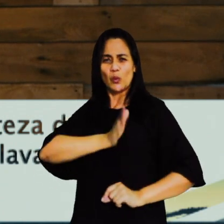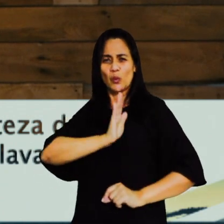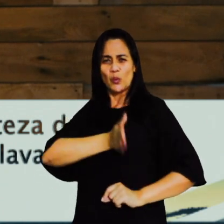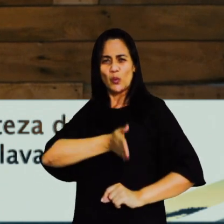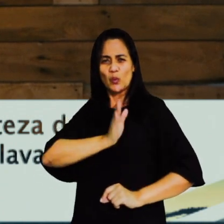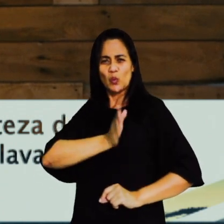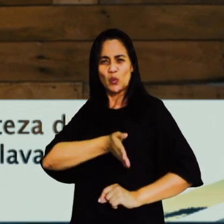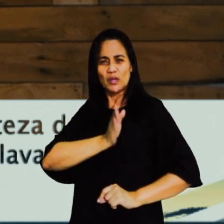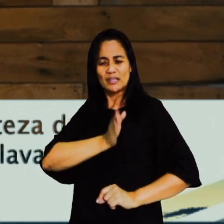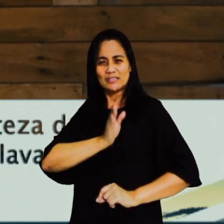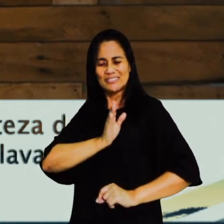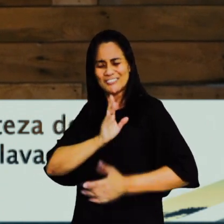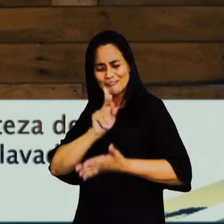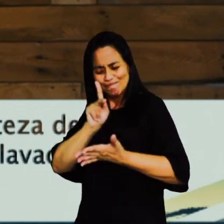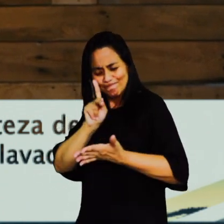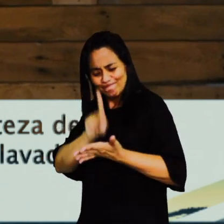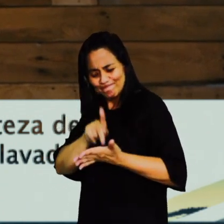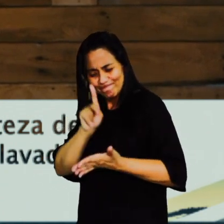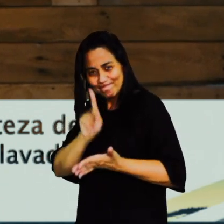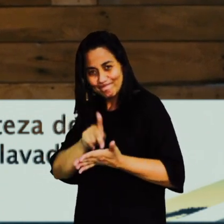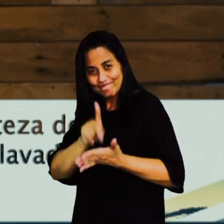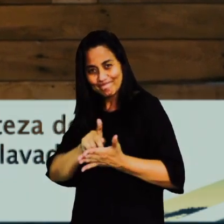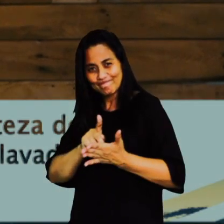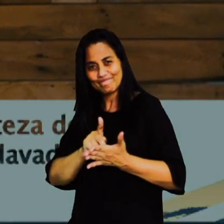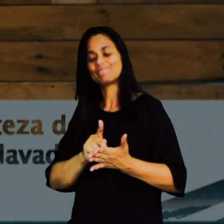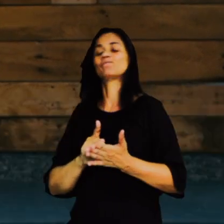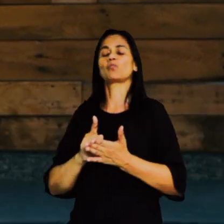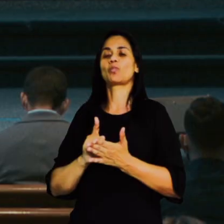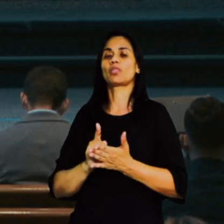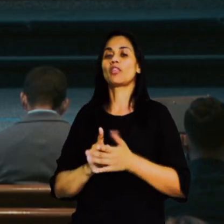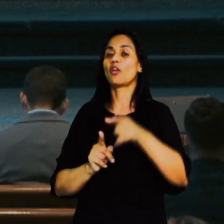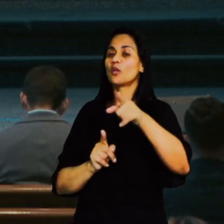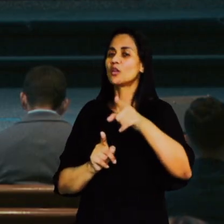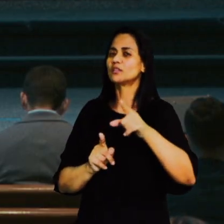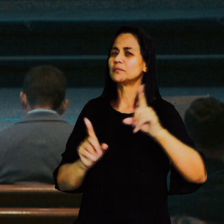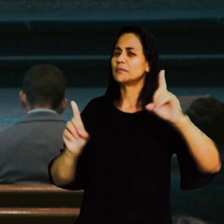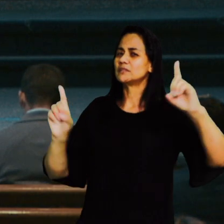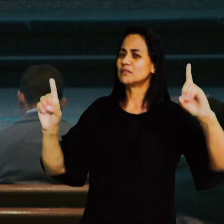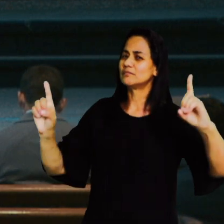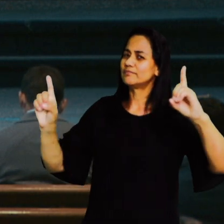assim: cheguemos perto de Deus.